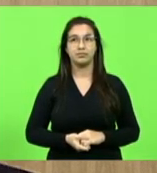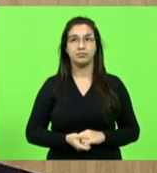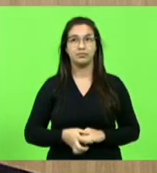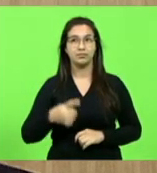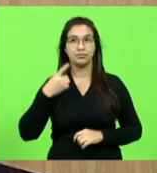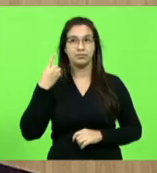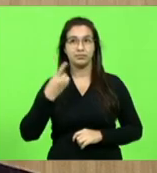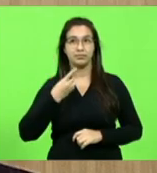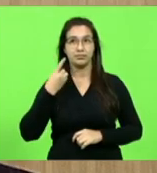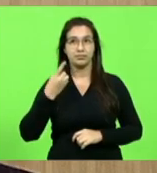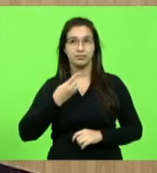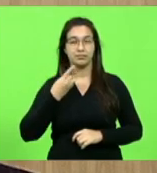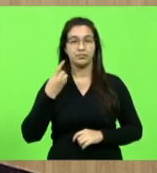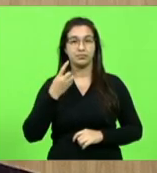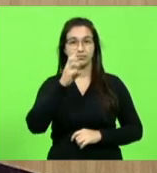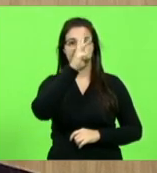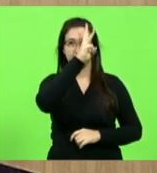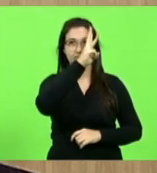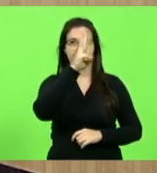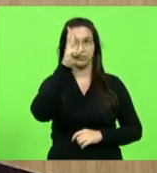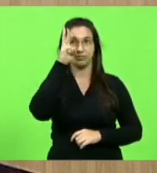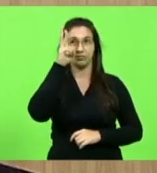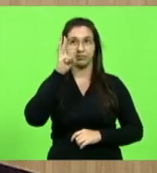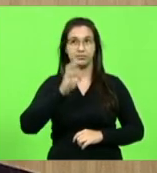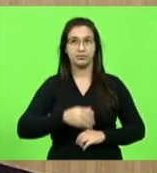Deputado Volney